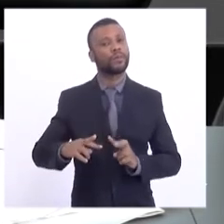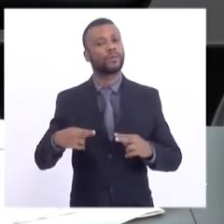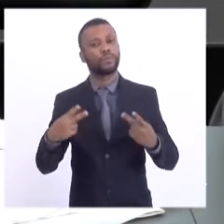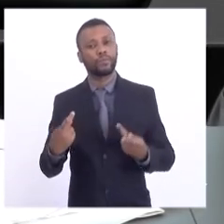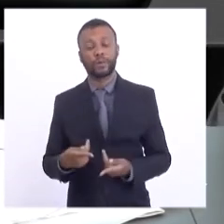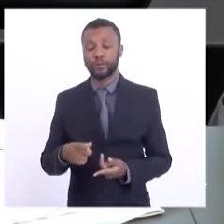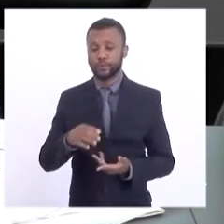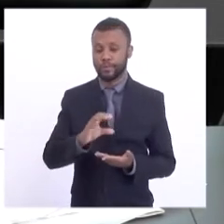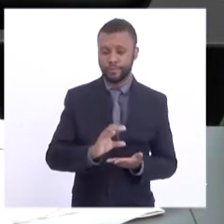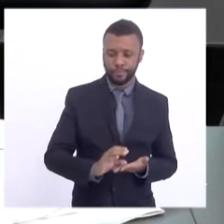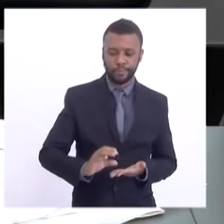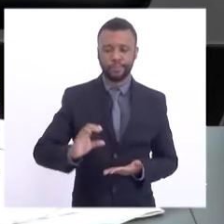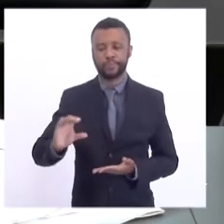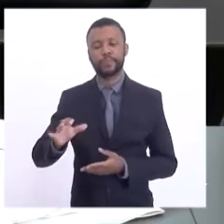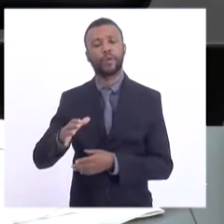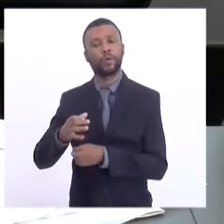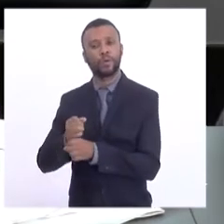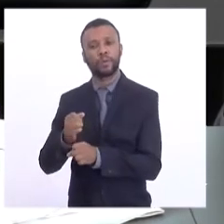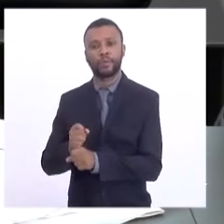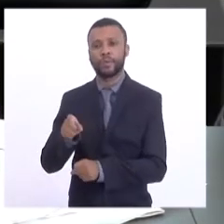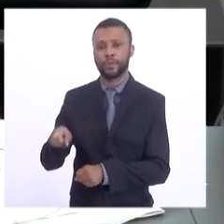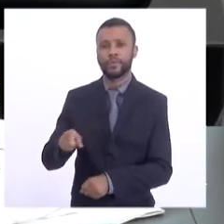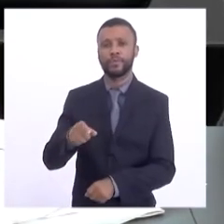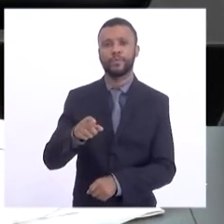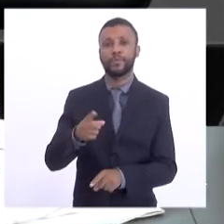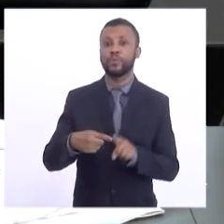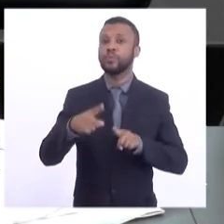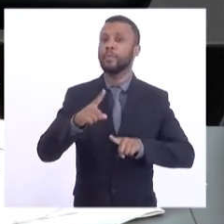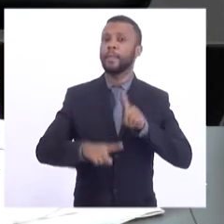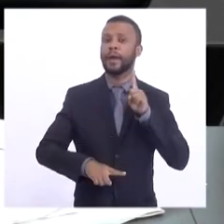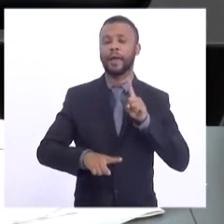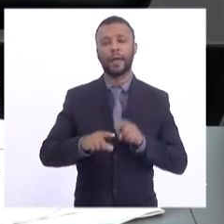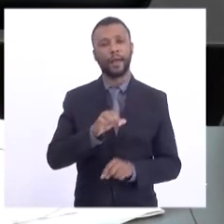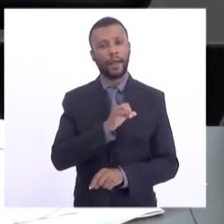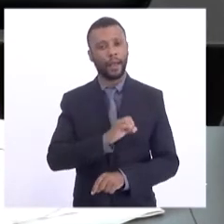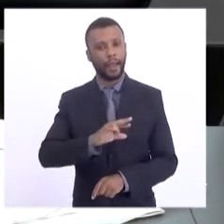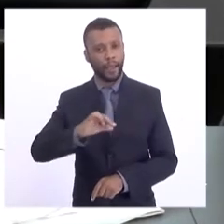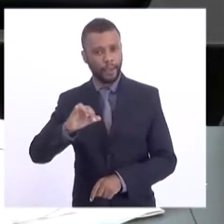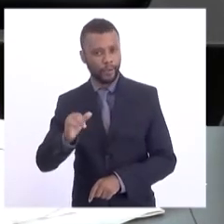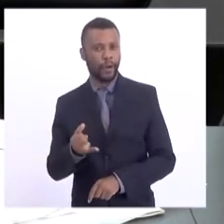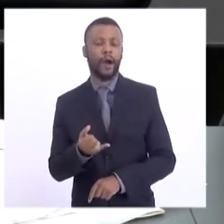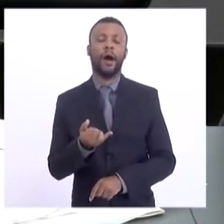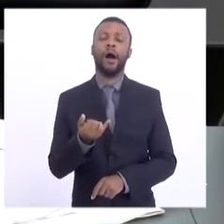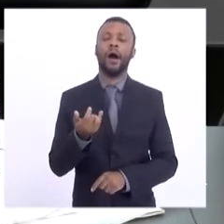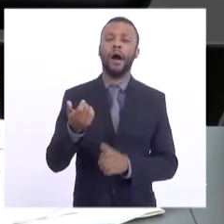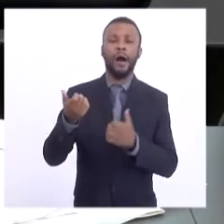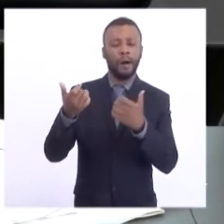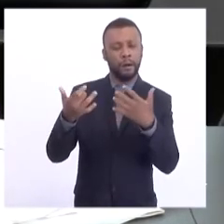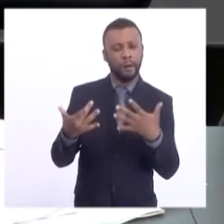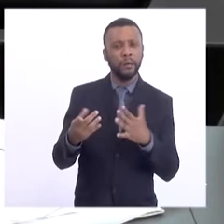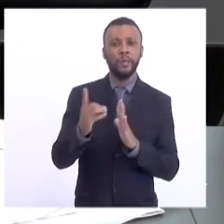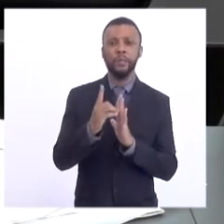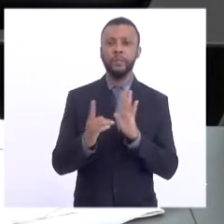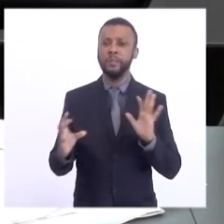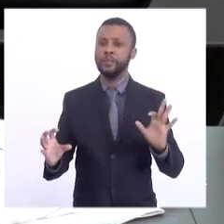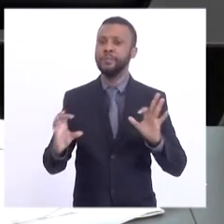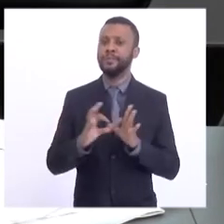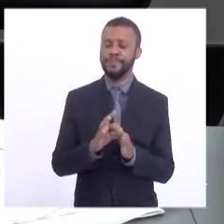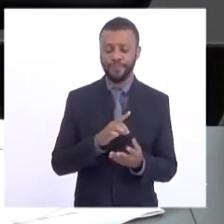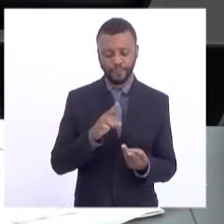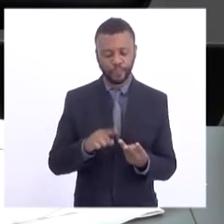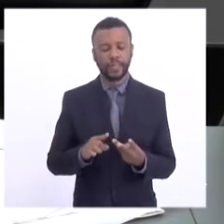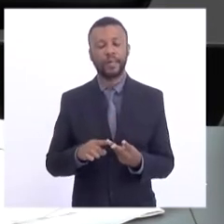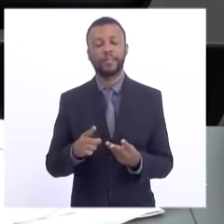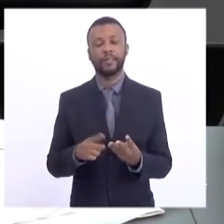lá que está o recurso lá que está orçamento do super RJ tô doente dia de decreto existe outro fundo que